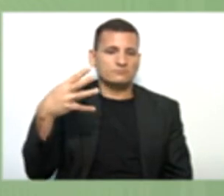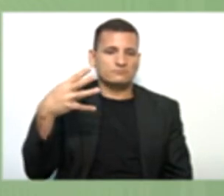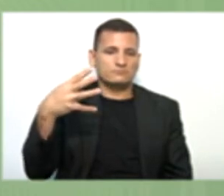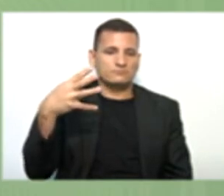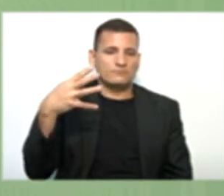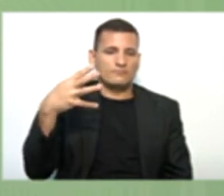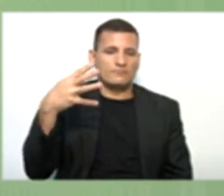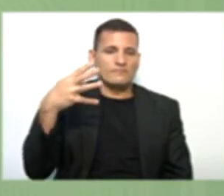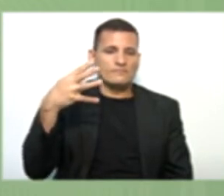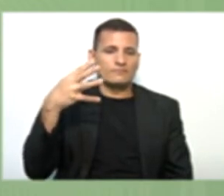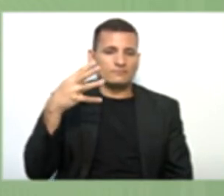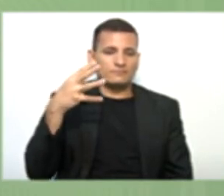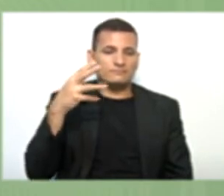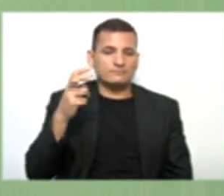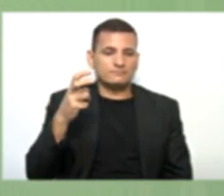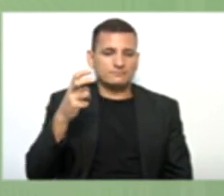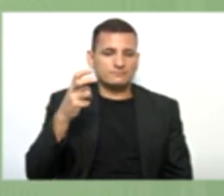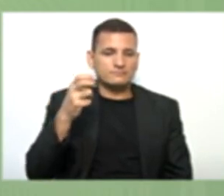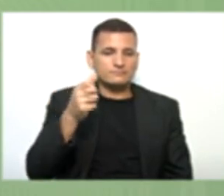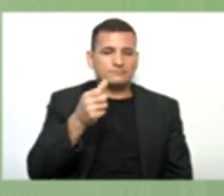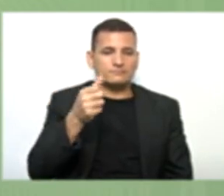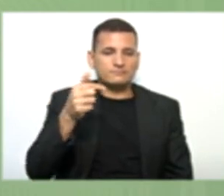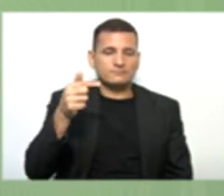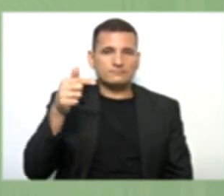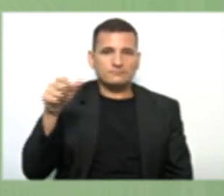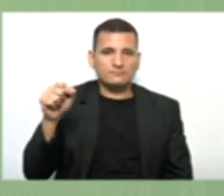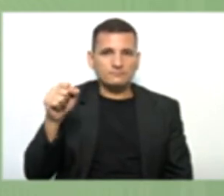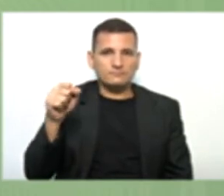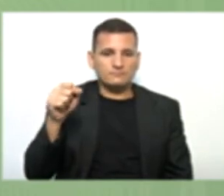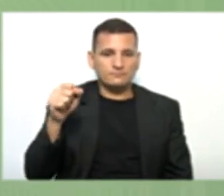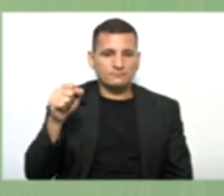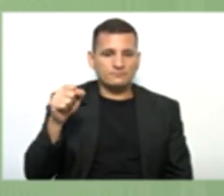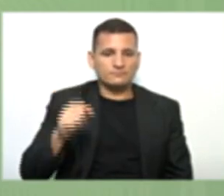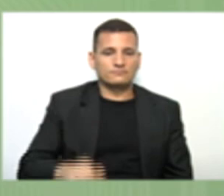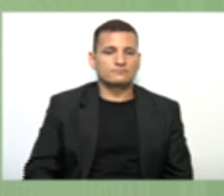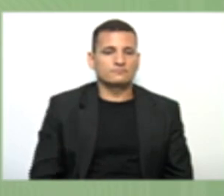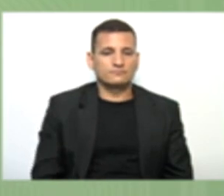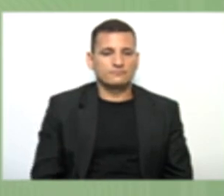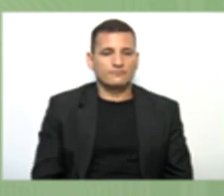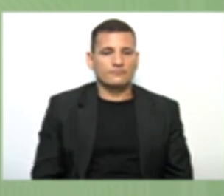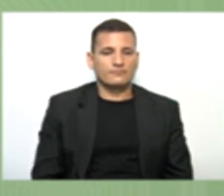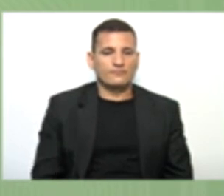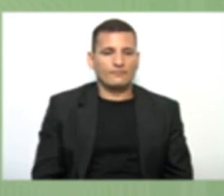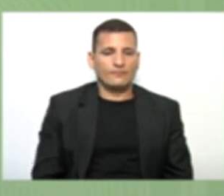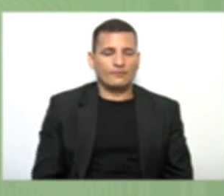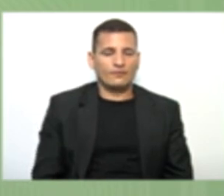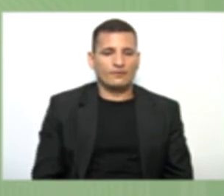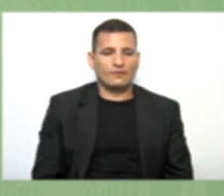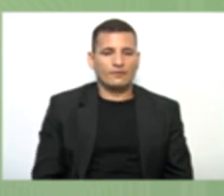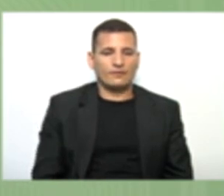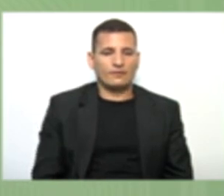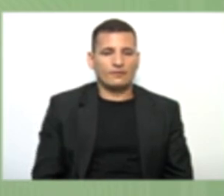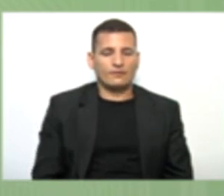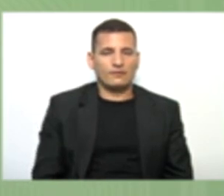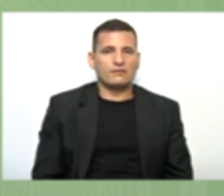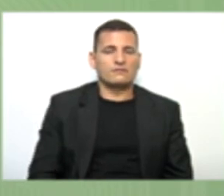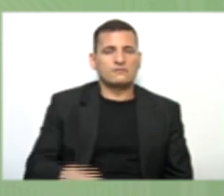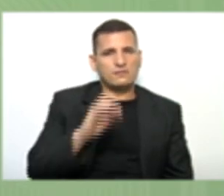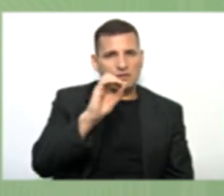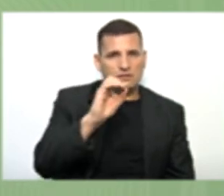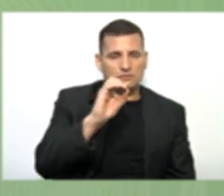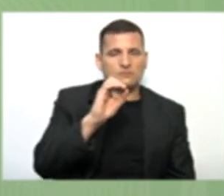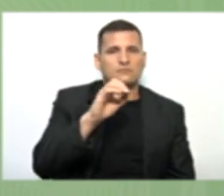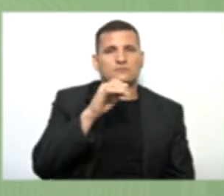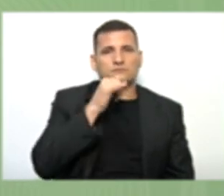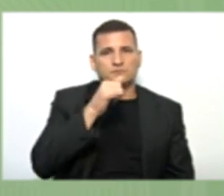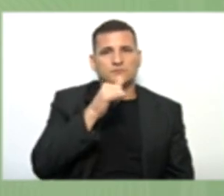1, 2, 3, 4, 5, 6, 7, 8. Se eu contar de 0, tá? Se eu contar de 1 é 9, tá bom? Mas lembre-se que sempre o